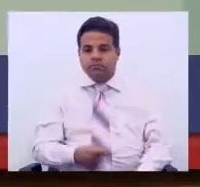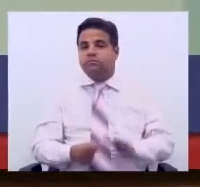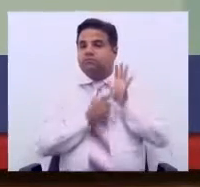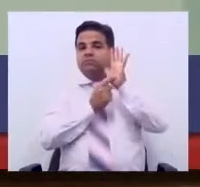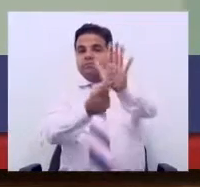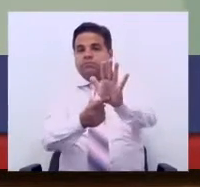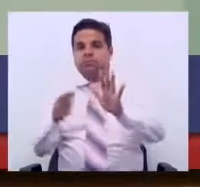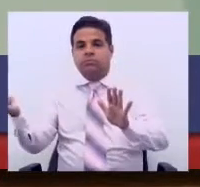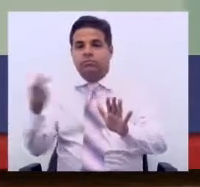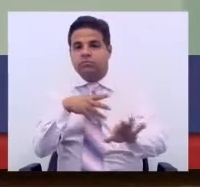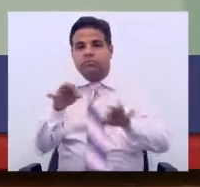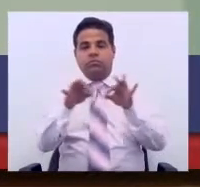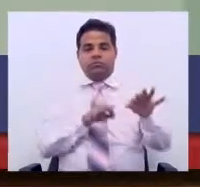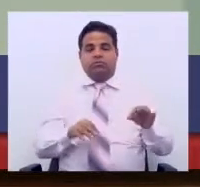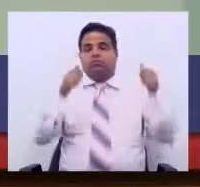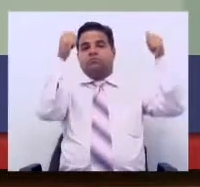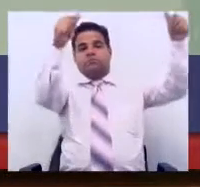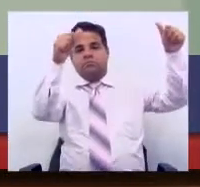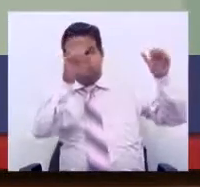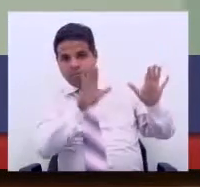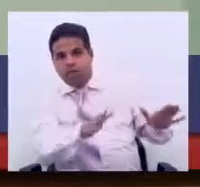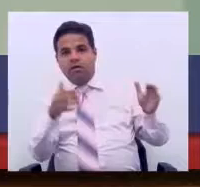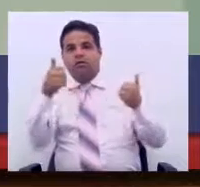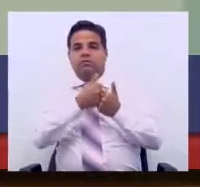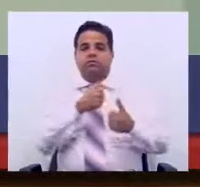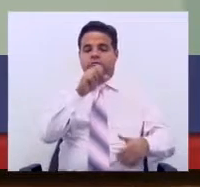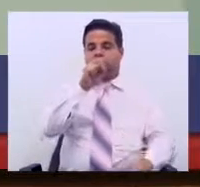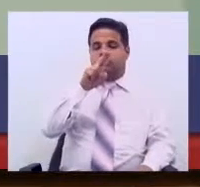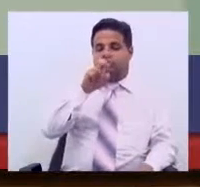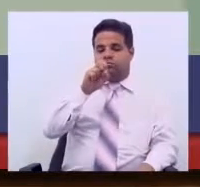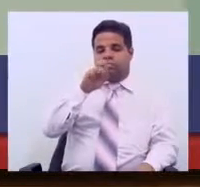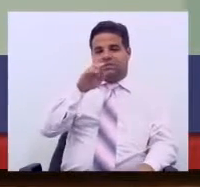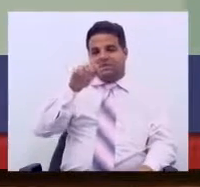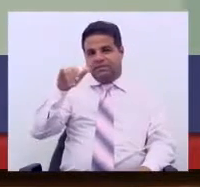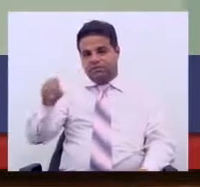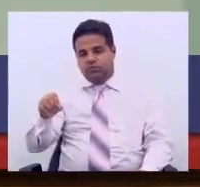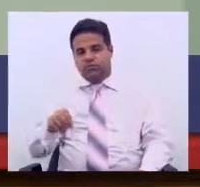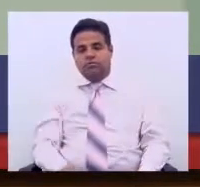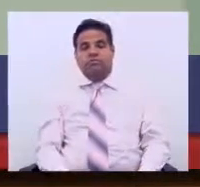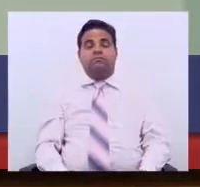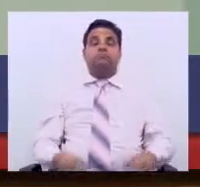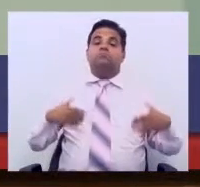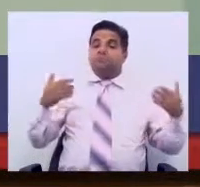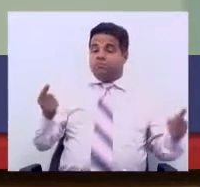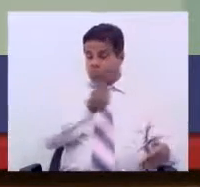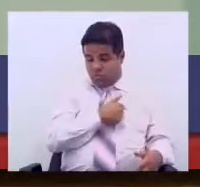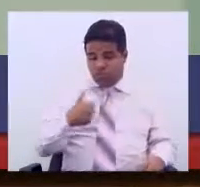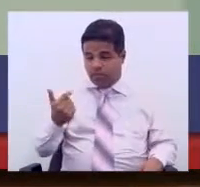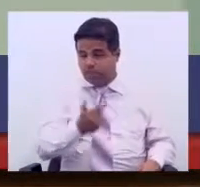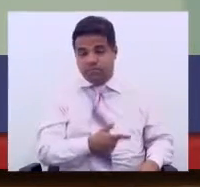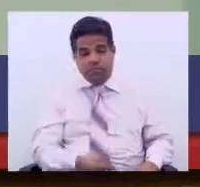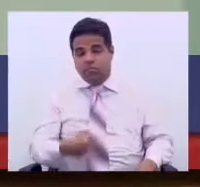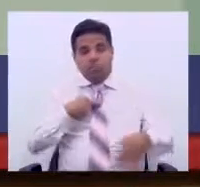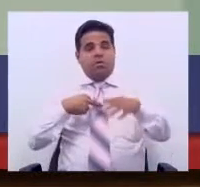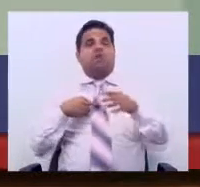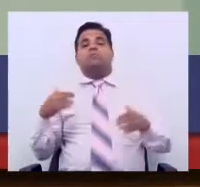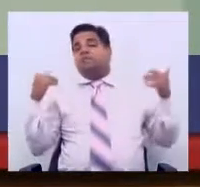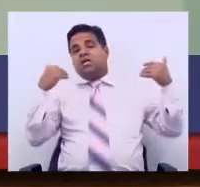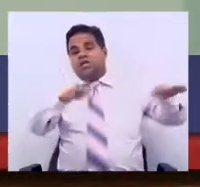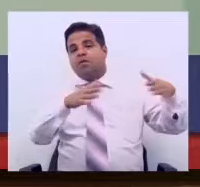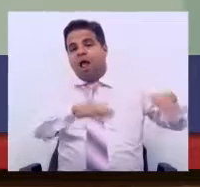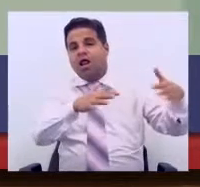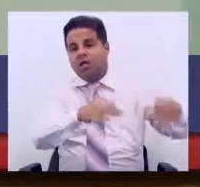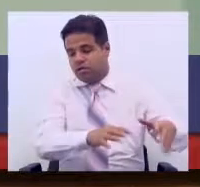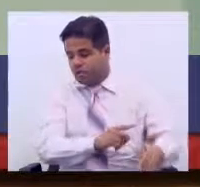apresentar um novo projeto, sim, para fixar o subsídio. Agora, nós, enquanto parlamentares, nós não podemos jogar para a